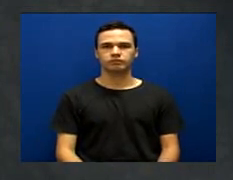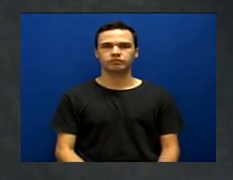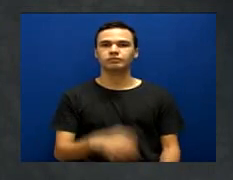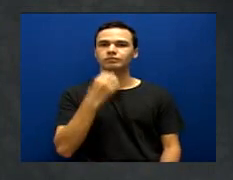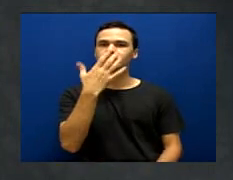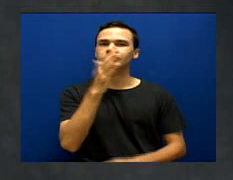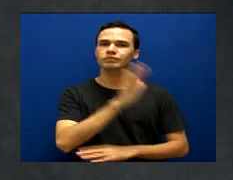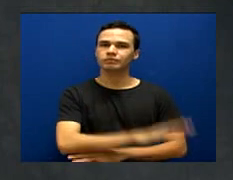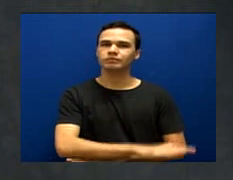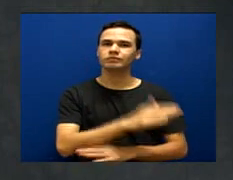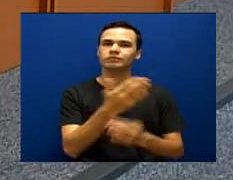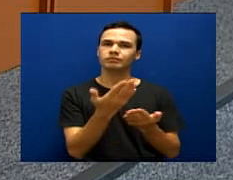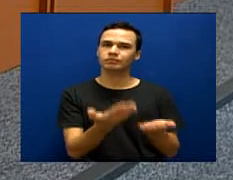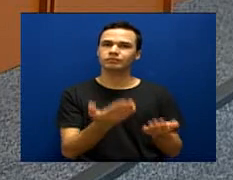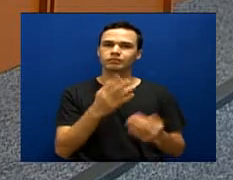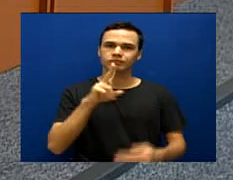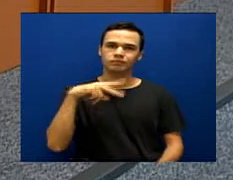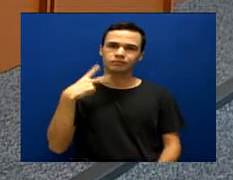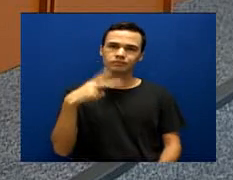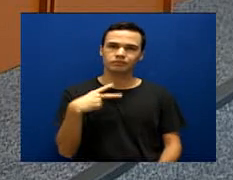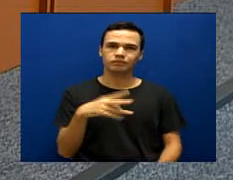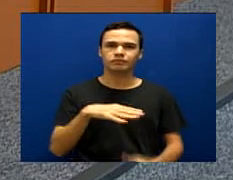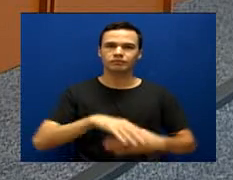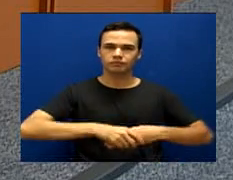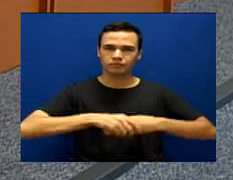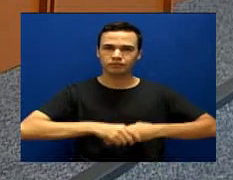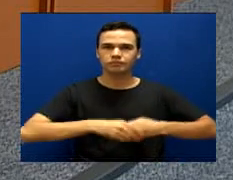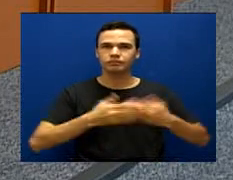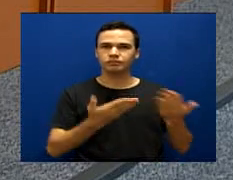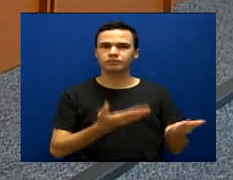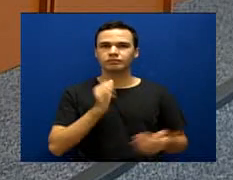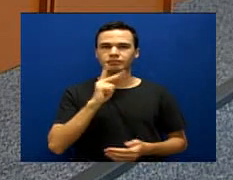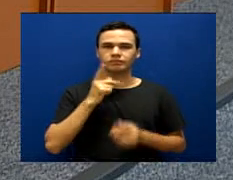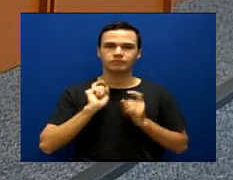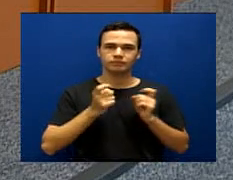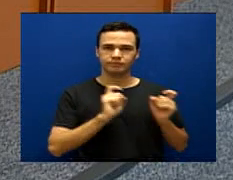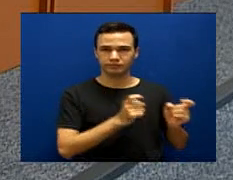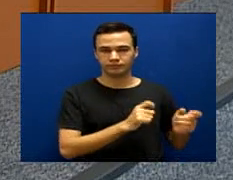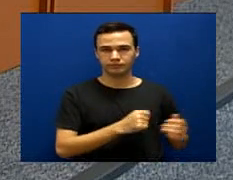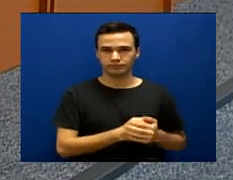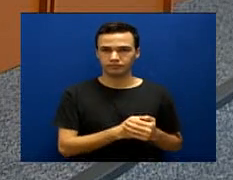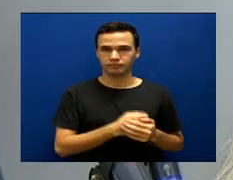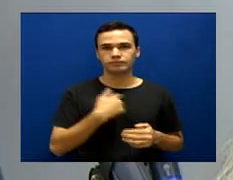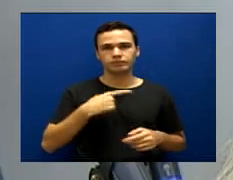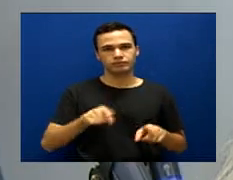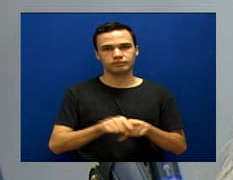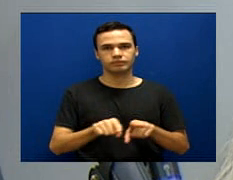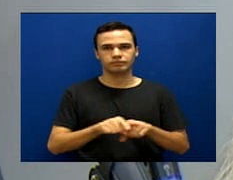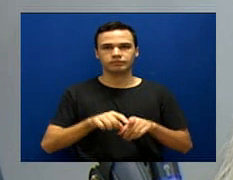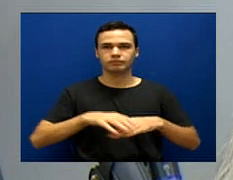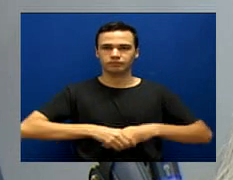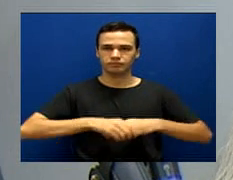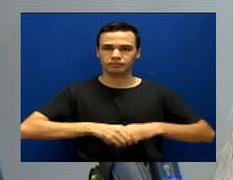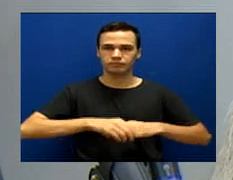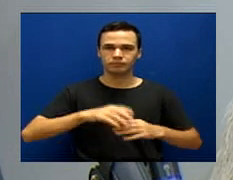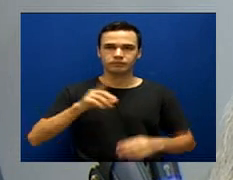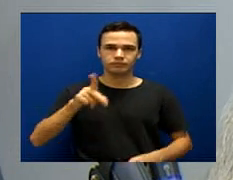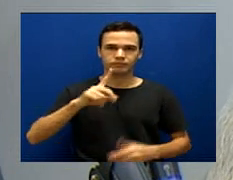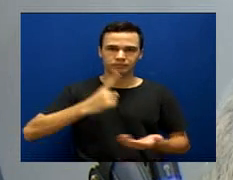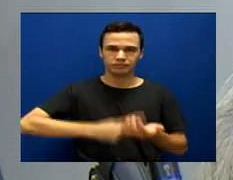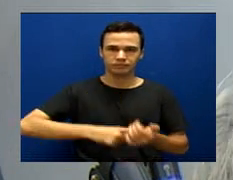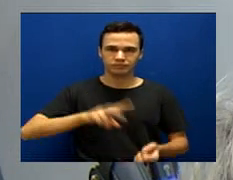Bem, boa tarde, vereador Donizete. Quero cumprimentá-lo por essa sessão. Cumprimentar o vereador